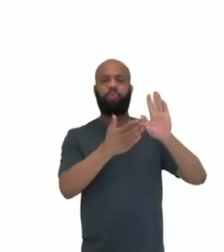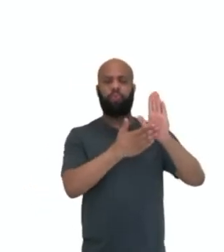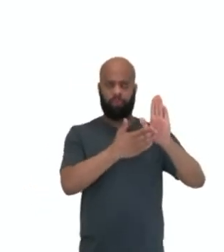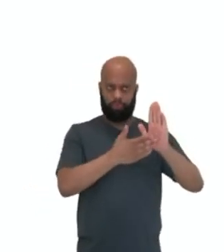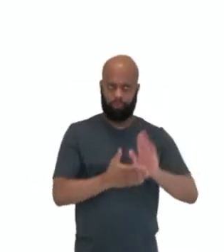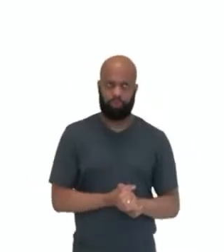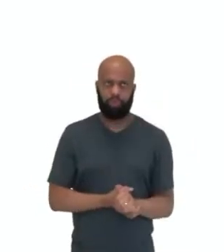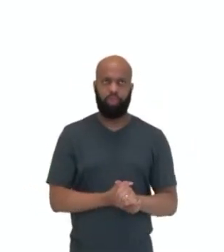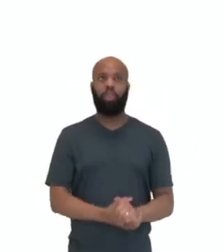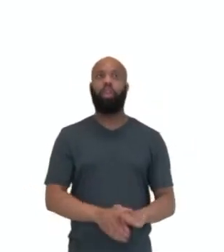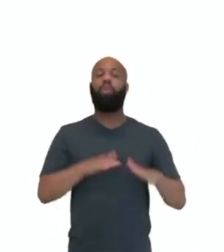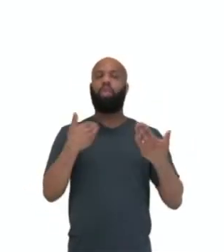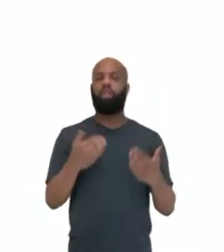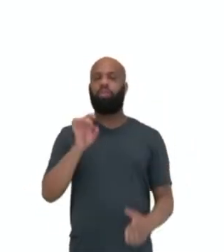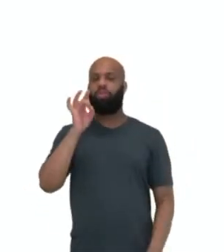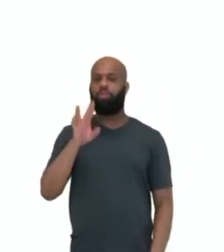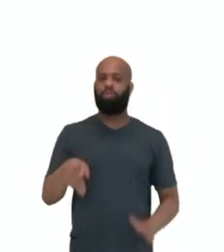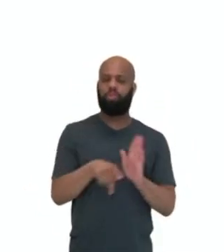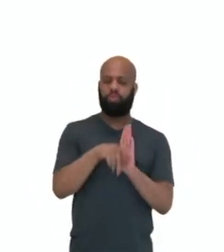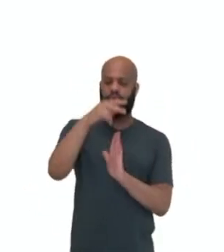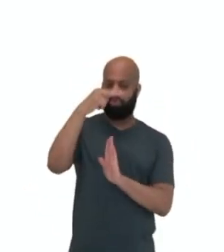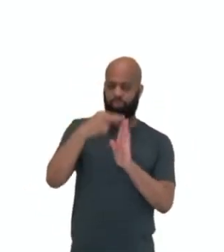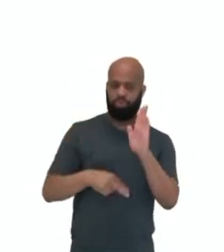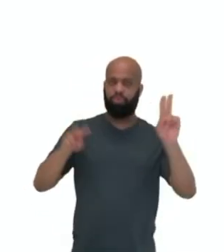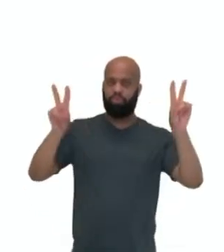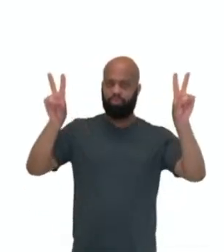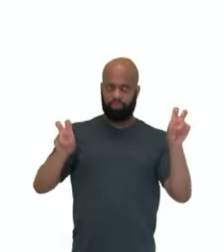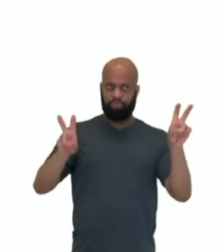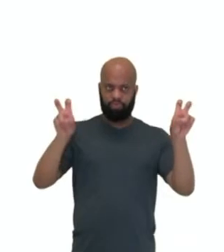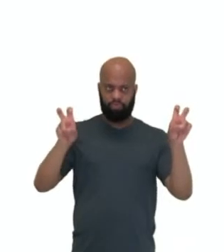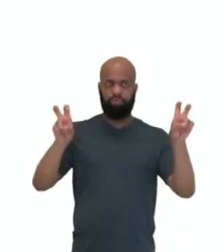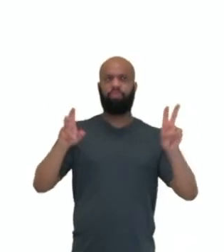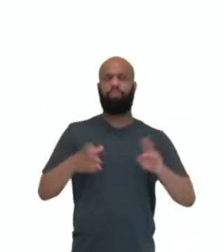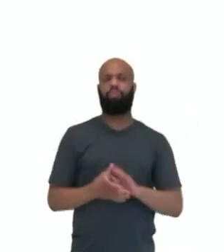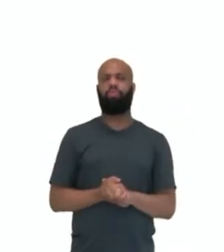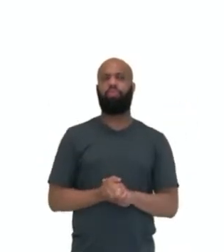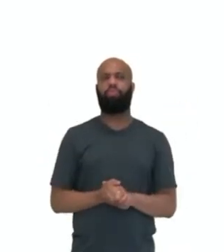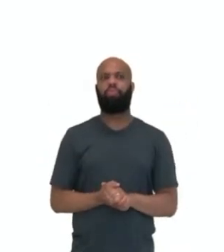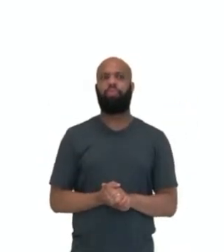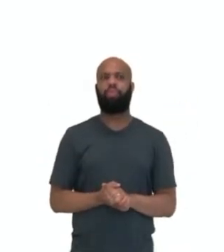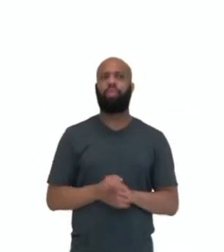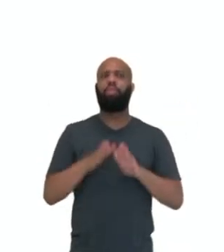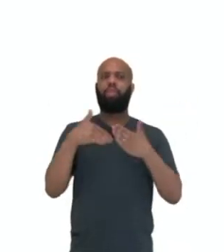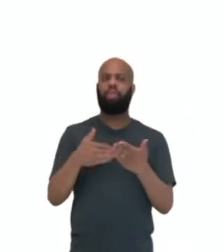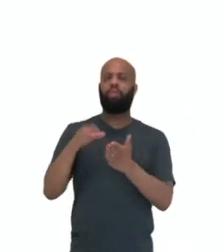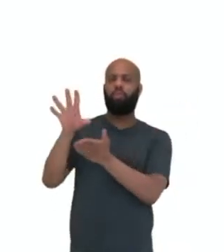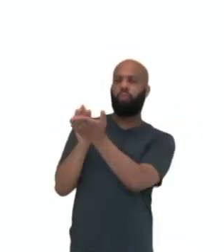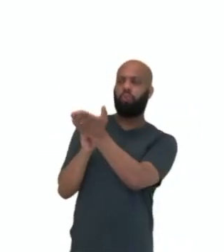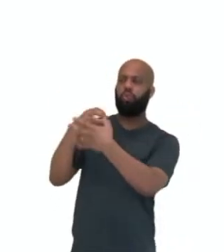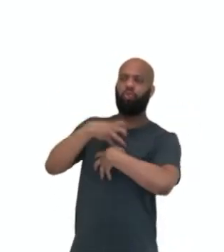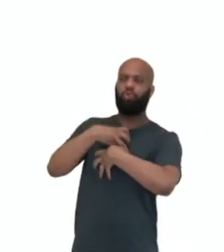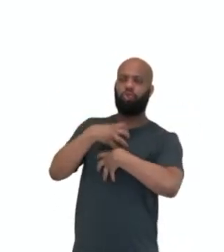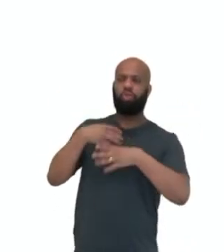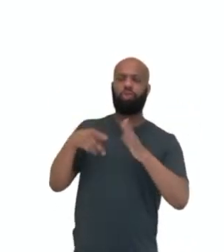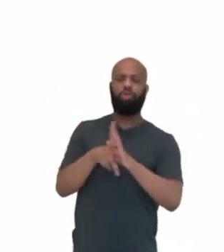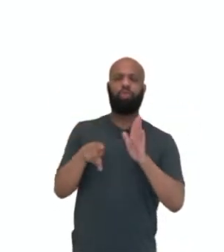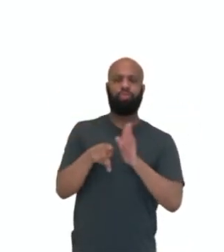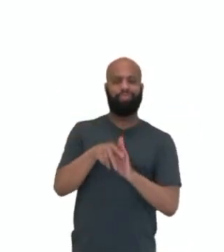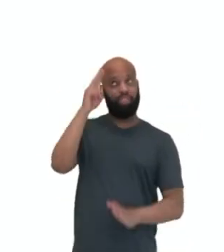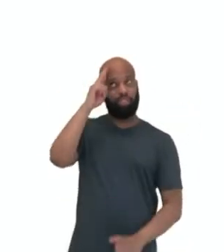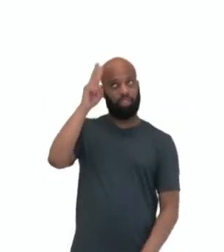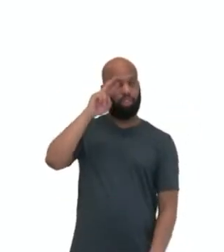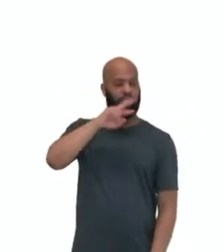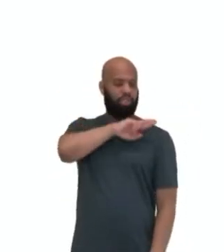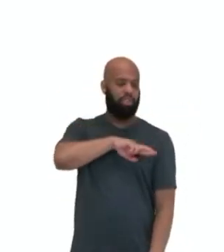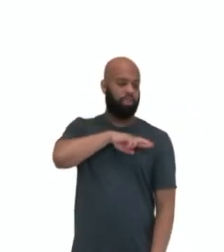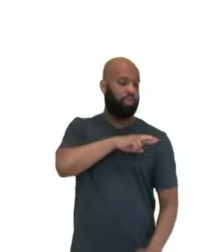é, apenas com a leitura do título, abre aspas, inspirado em Shakespeare, projeto responde cartas